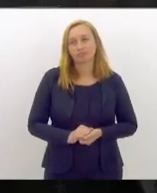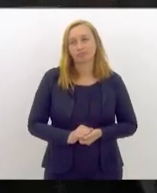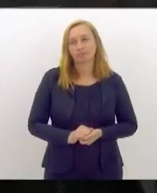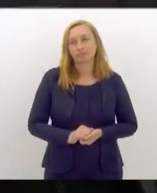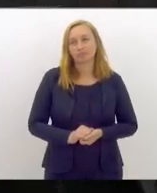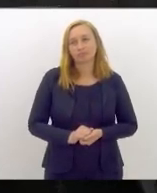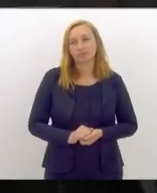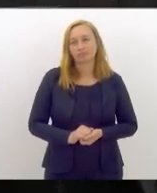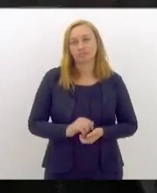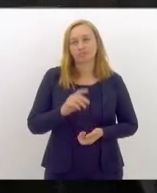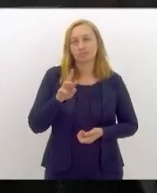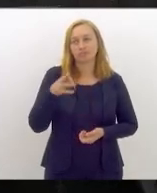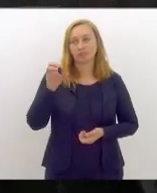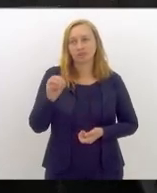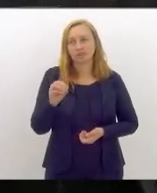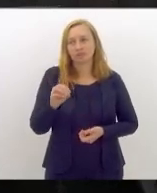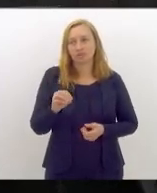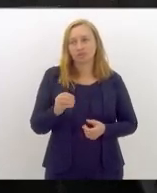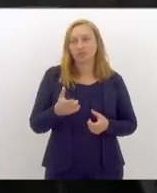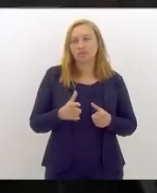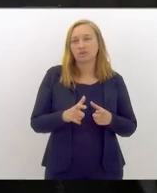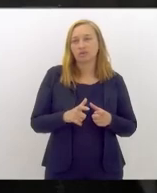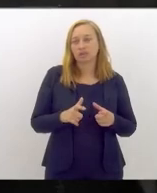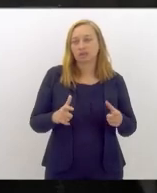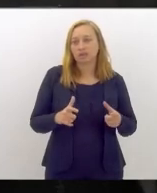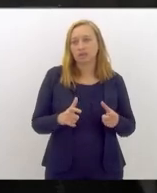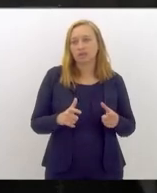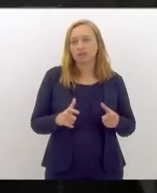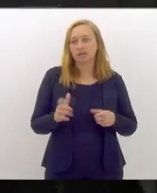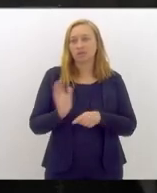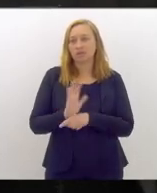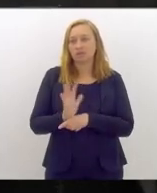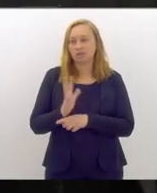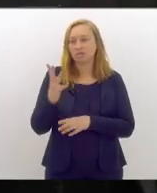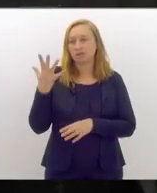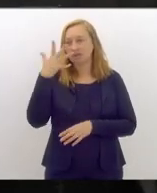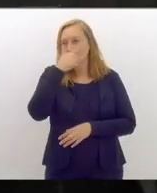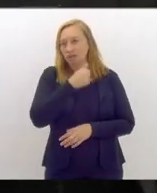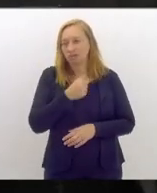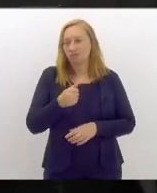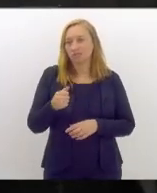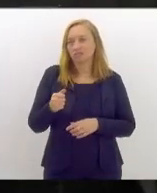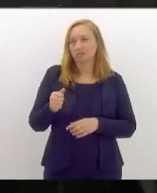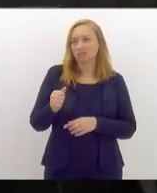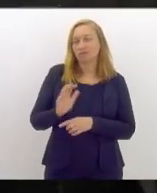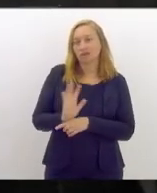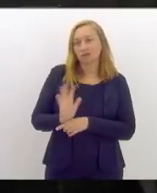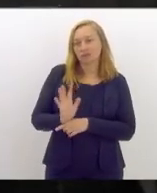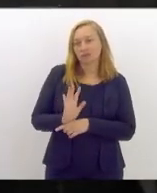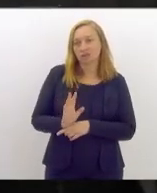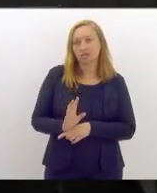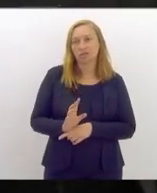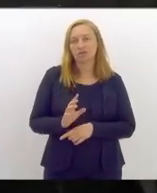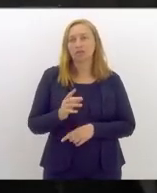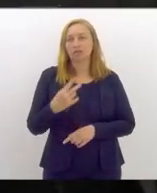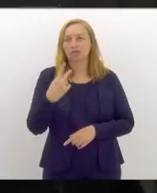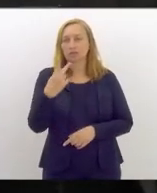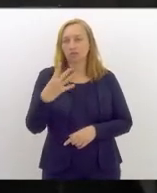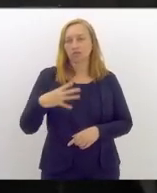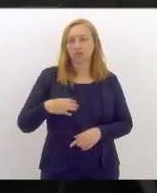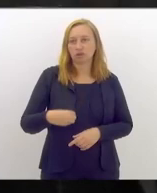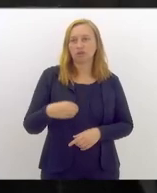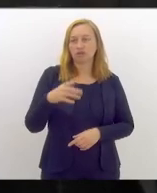o Breno fez grandes filmes brilhantes no cinema né dos times Francisco